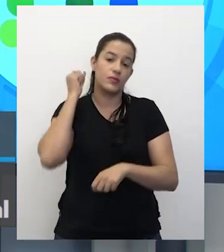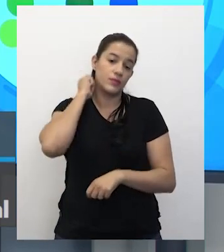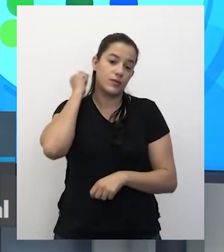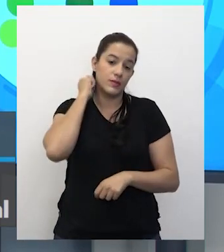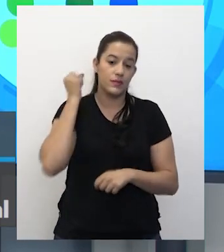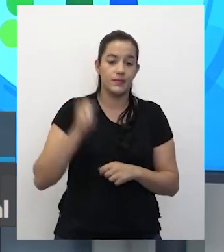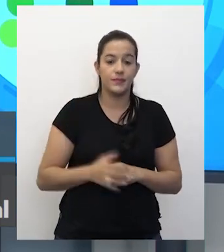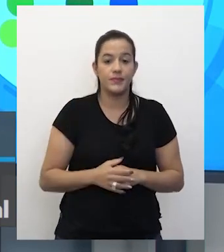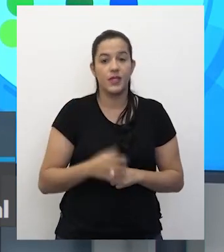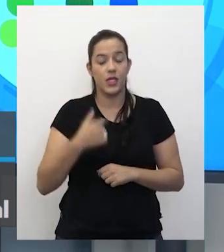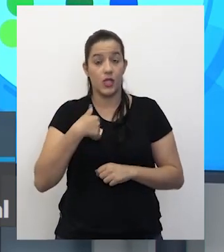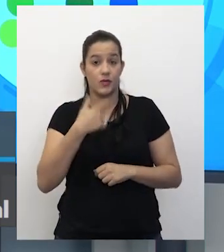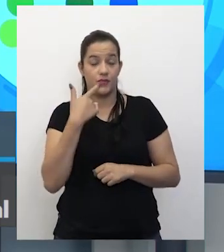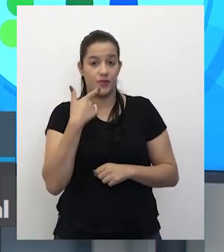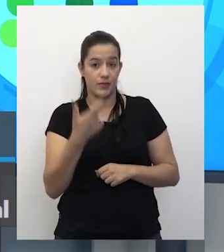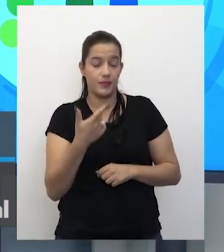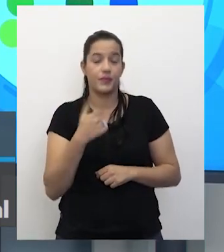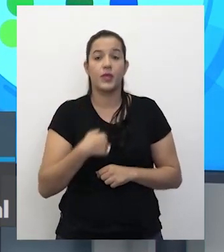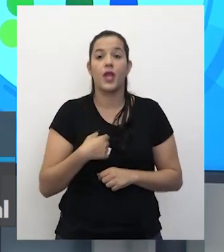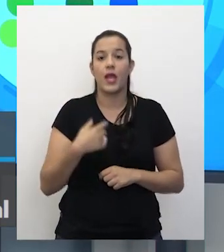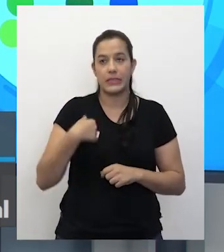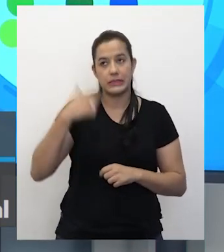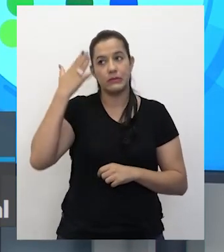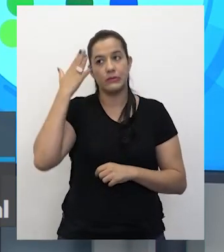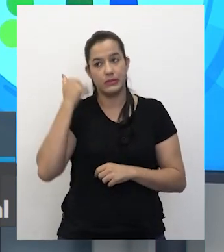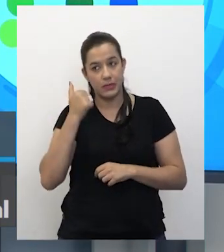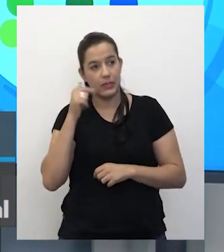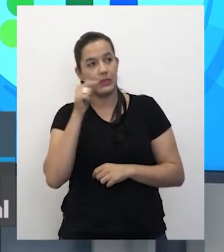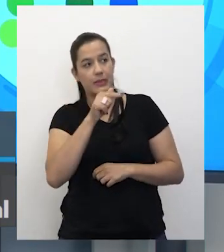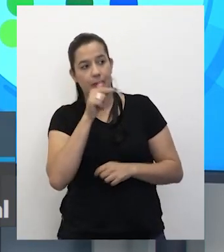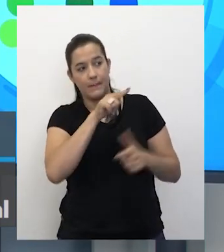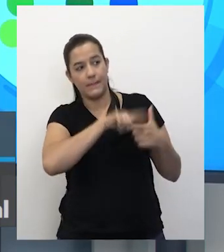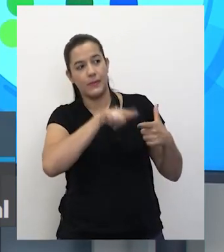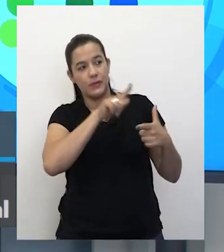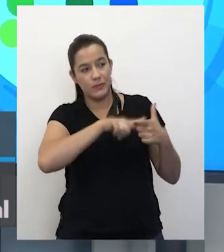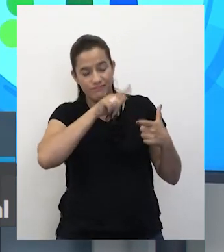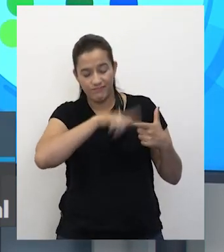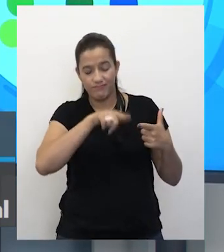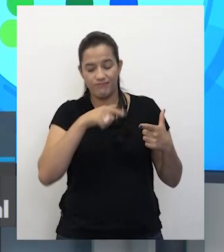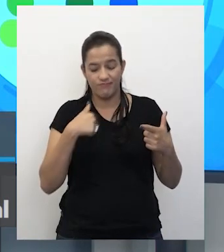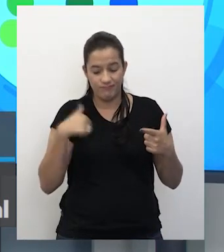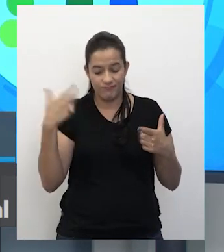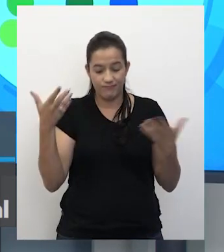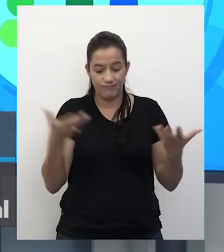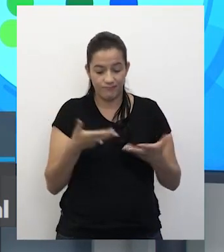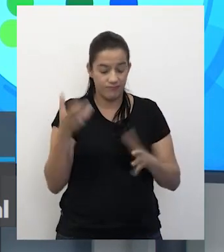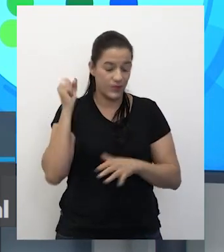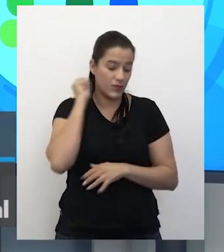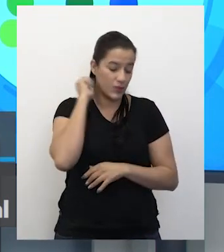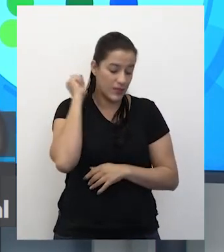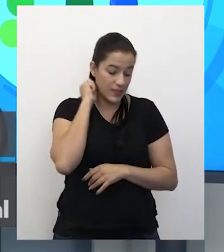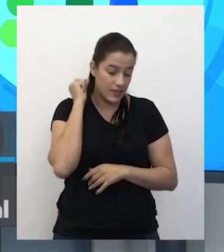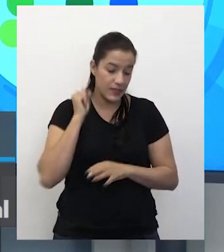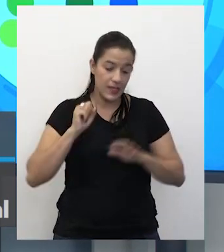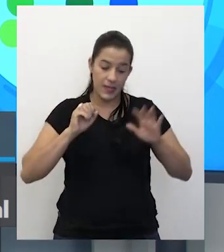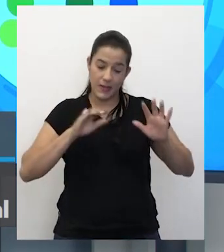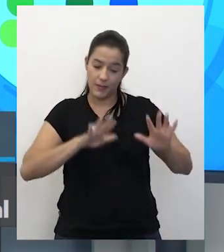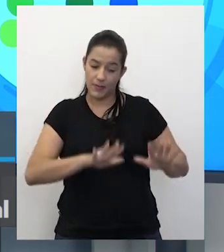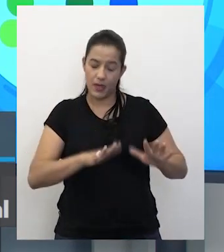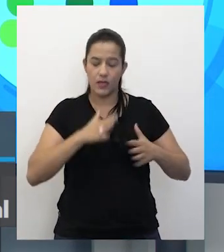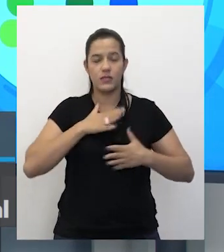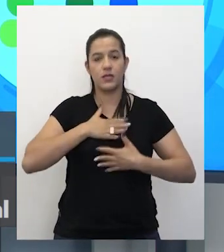dizer assim, olha, eu sei que eu estou passando por um momento difícil, um momento de estresse, mas eu vou respirar